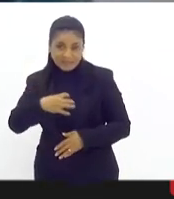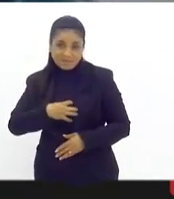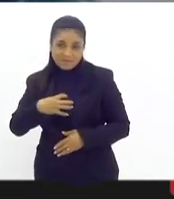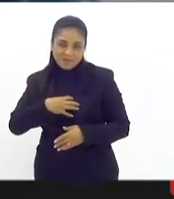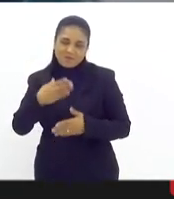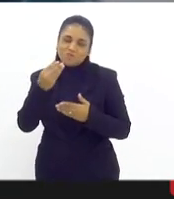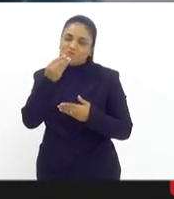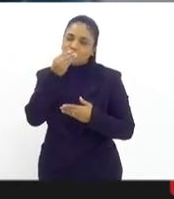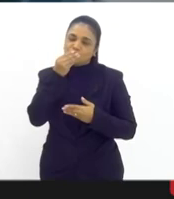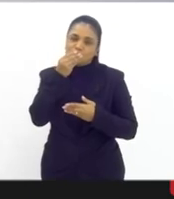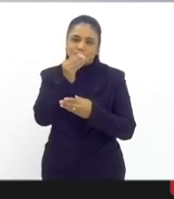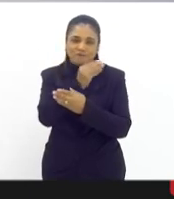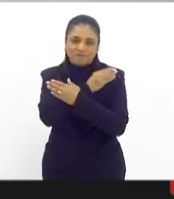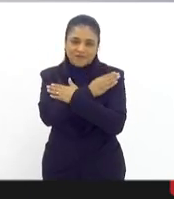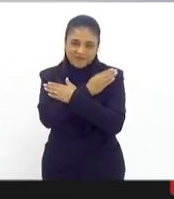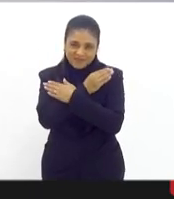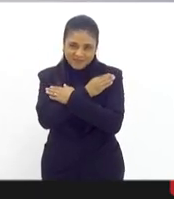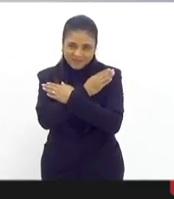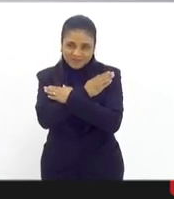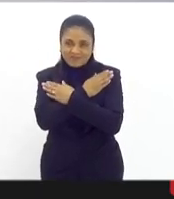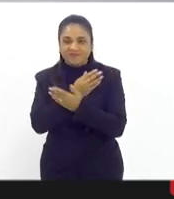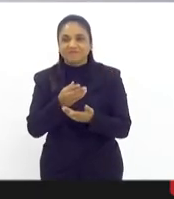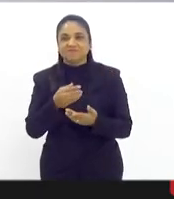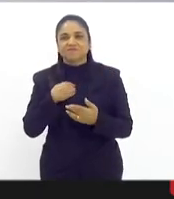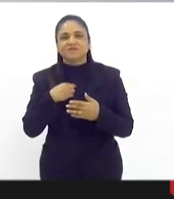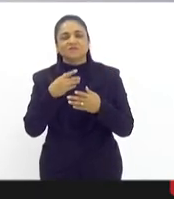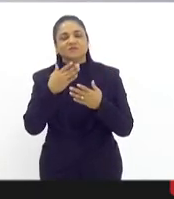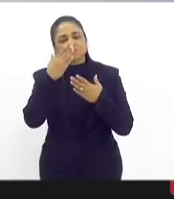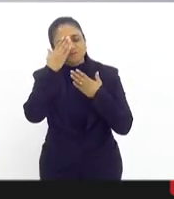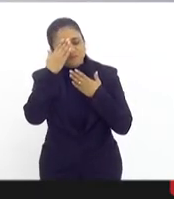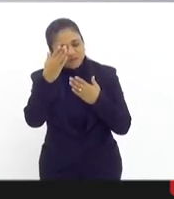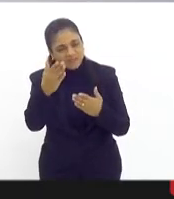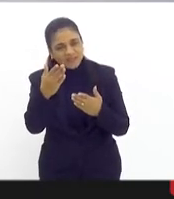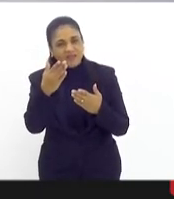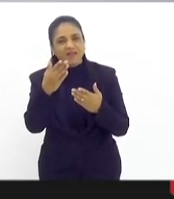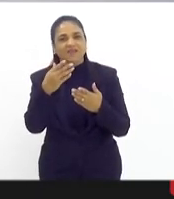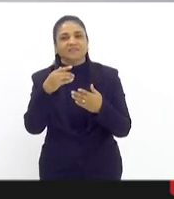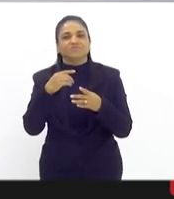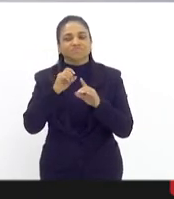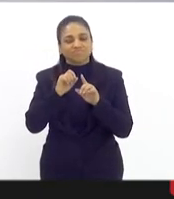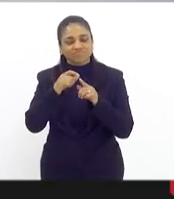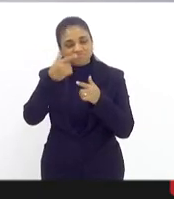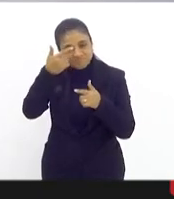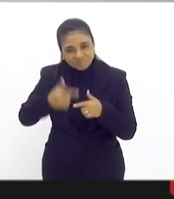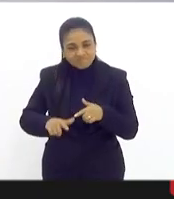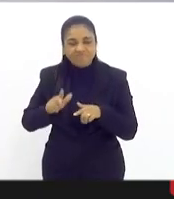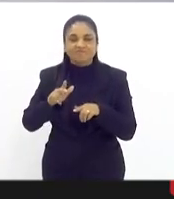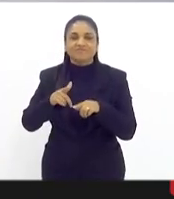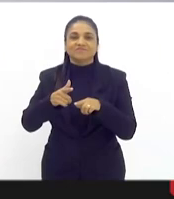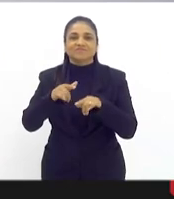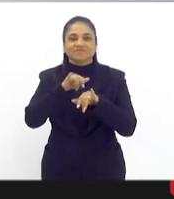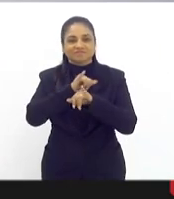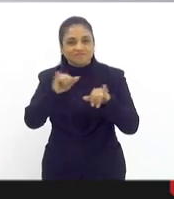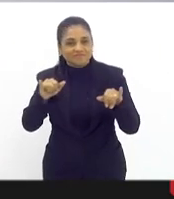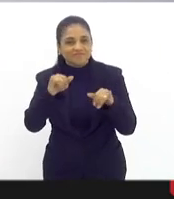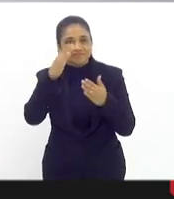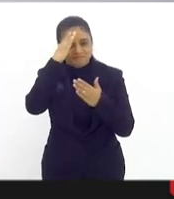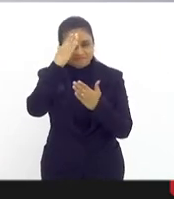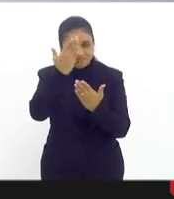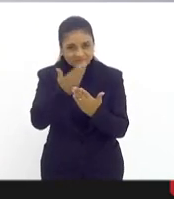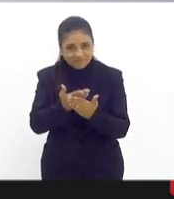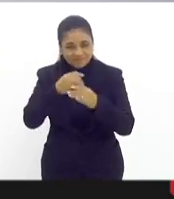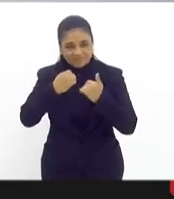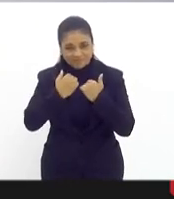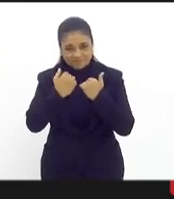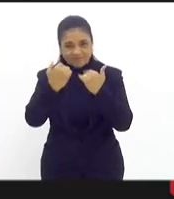Beijo. Também muito importante a sua presença, Eufrásia, muito obrigada. Mais uma vez, eu queria reforçar, agradecer também quem está transmitindo aqui a nossa